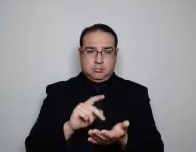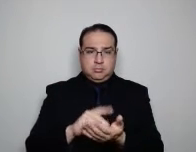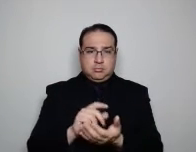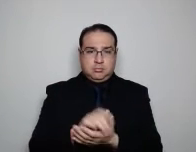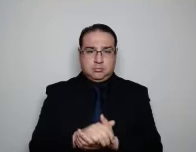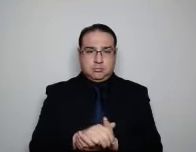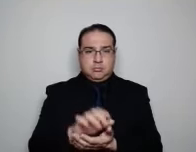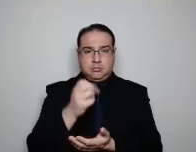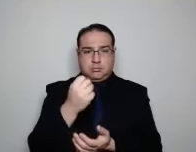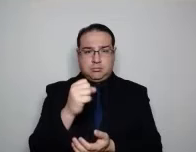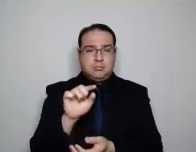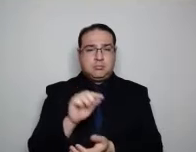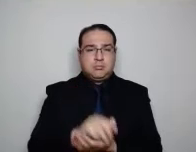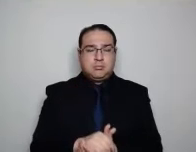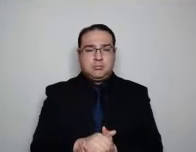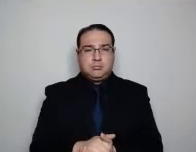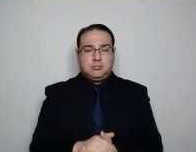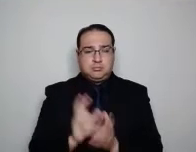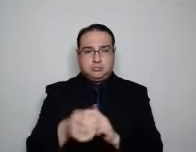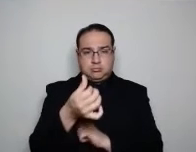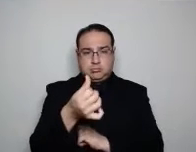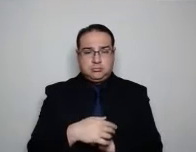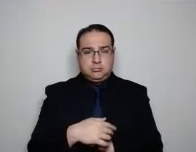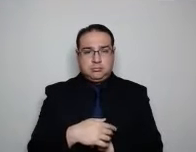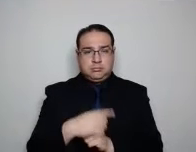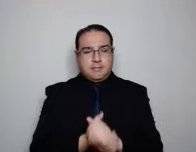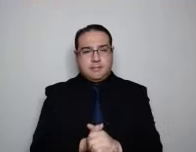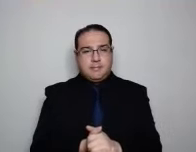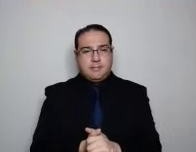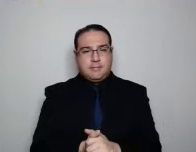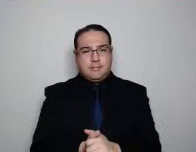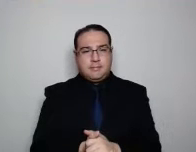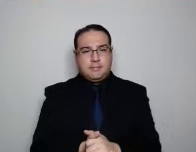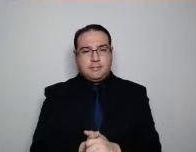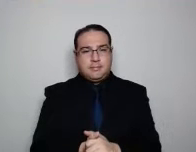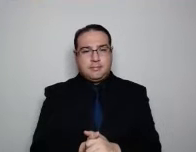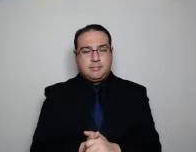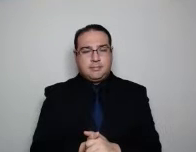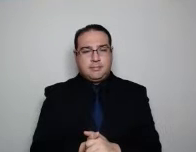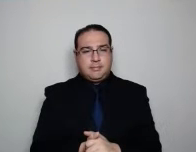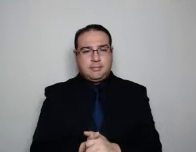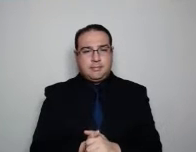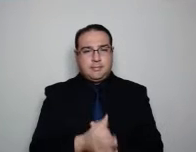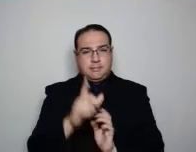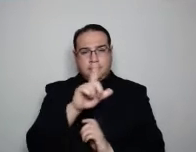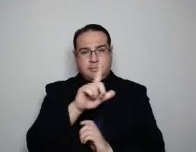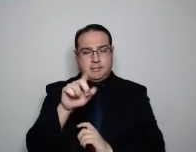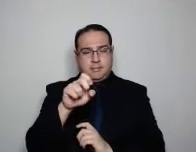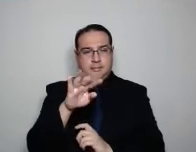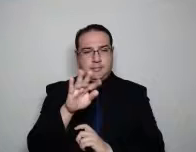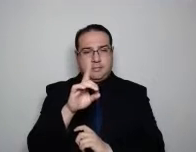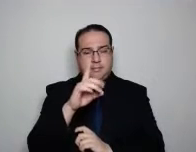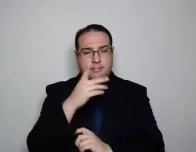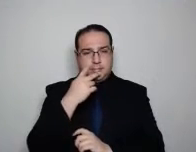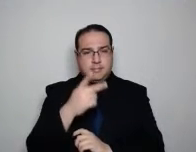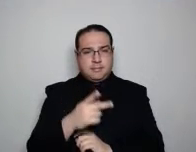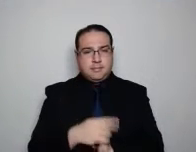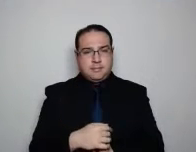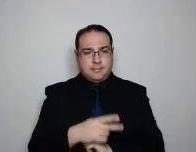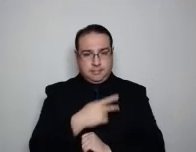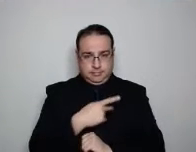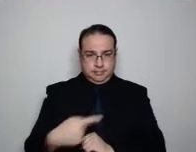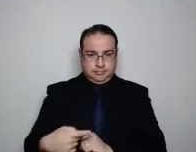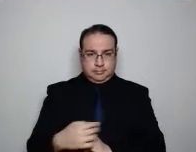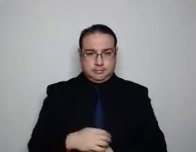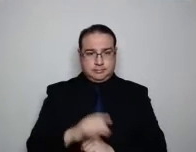seria o 67, embargo da cabe sustentação. Senadora Zeneide, pode falar. Presidente, somente